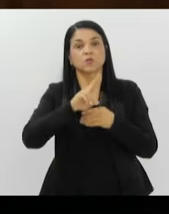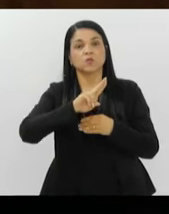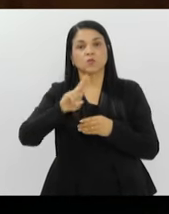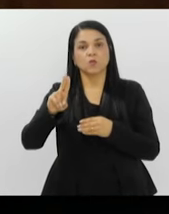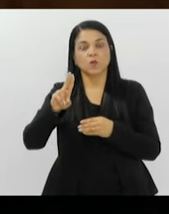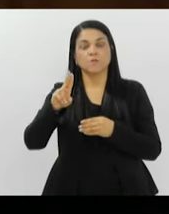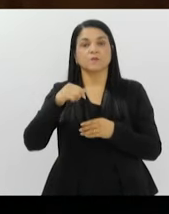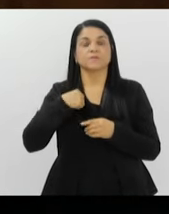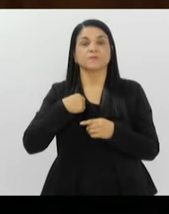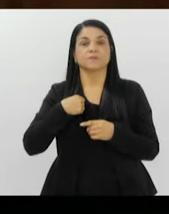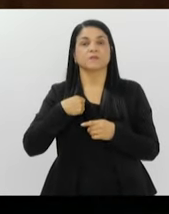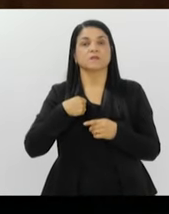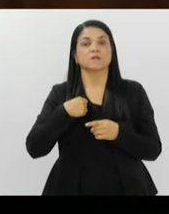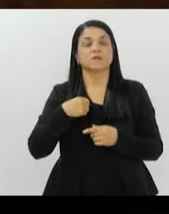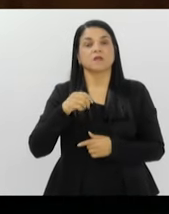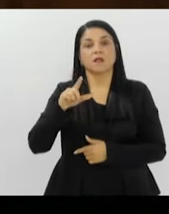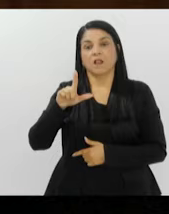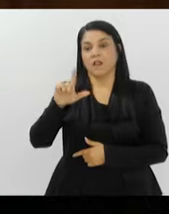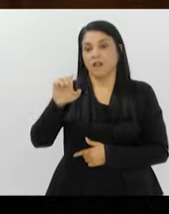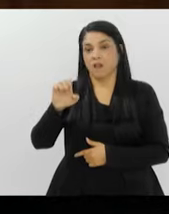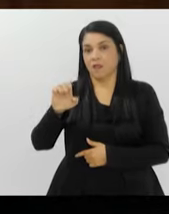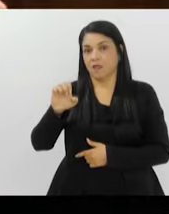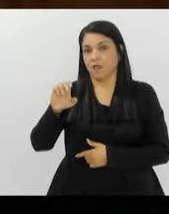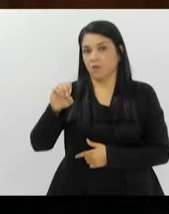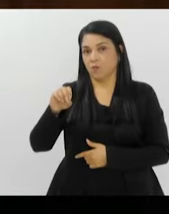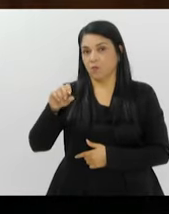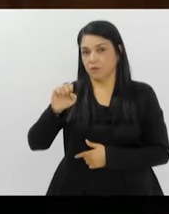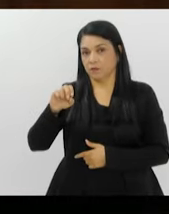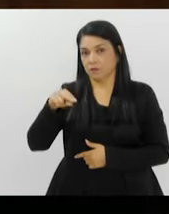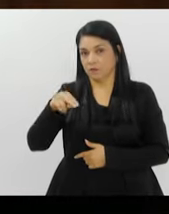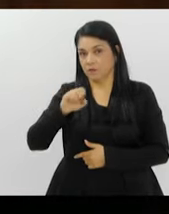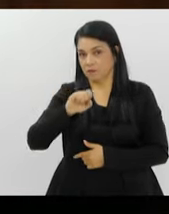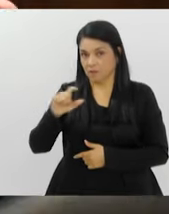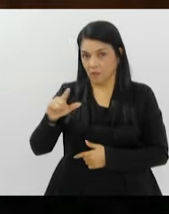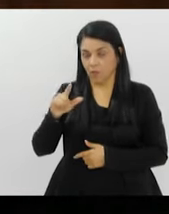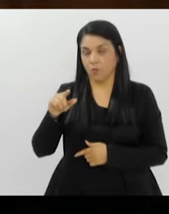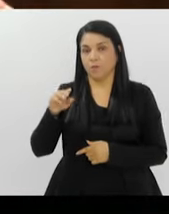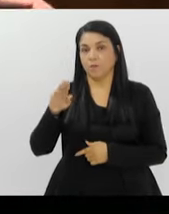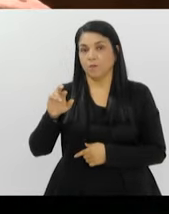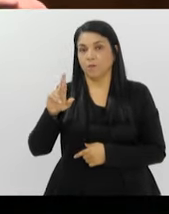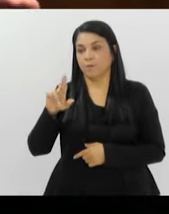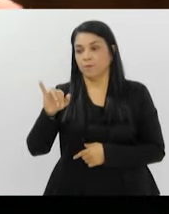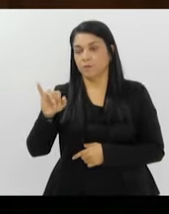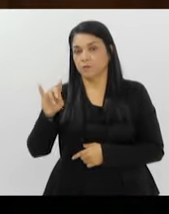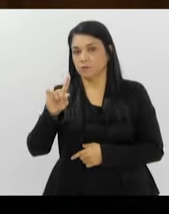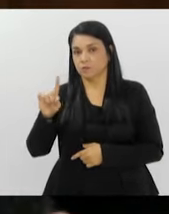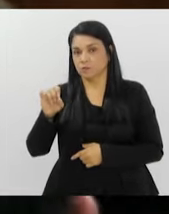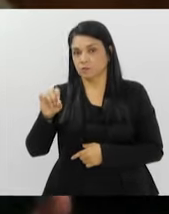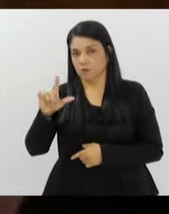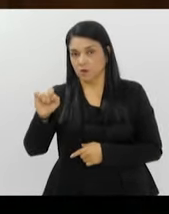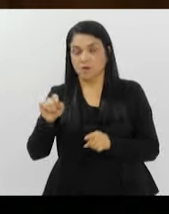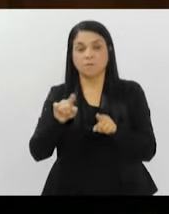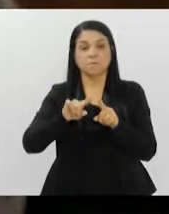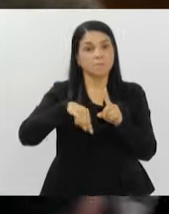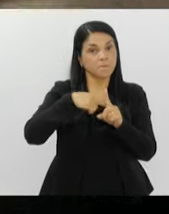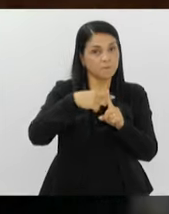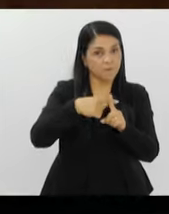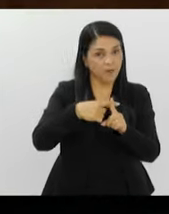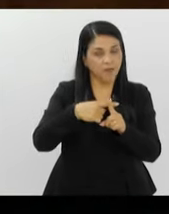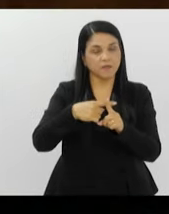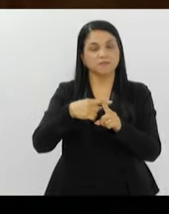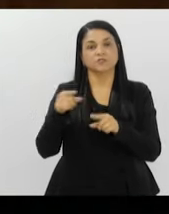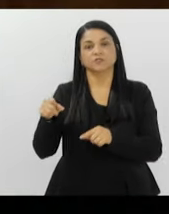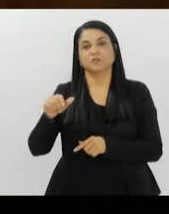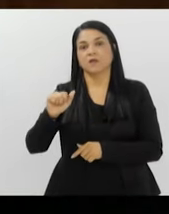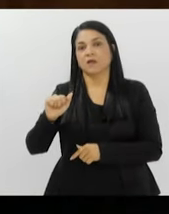Moura Brizola e Alfredo ciris porque senão esta taria prejudicada